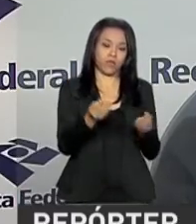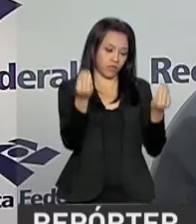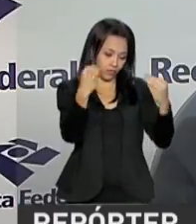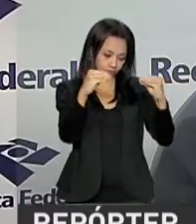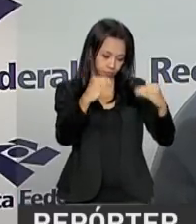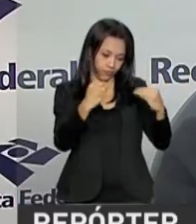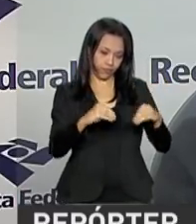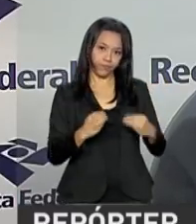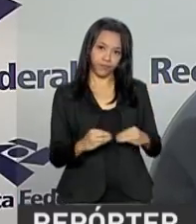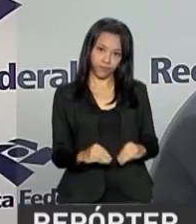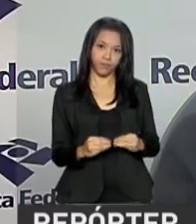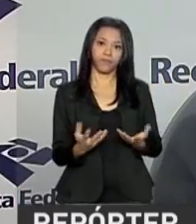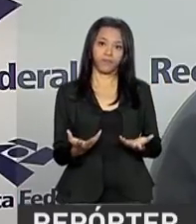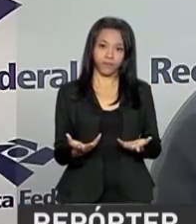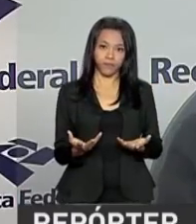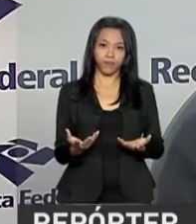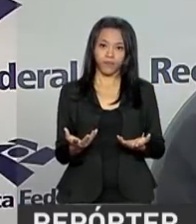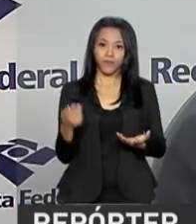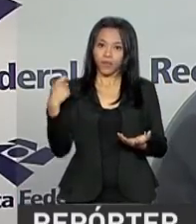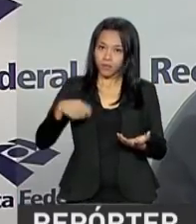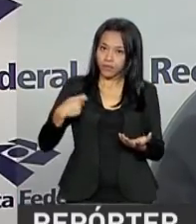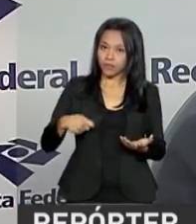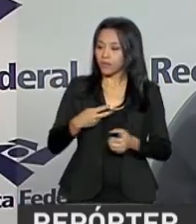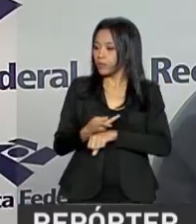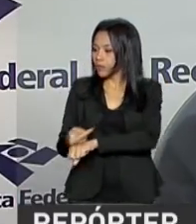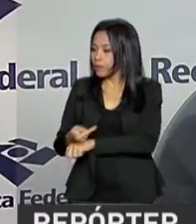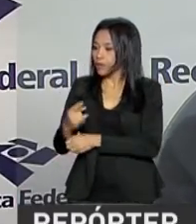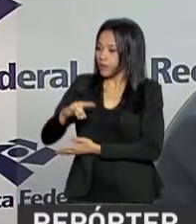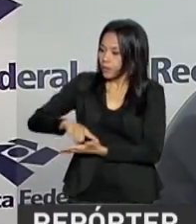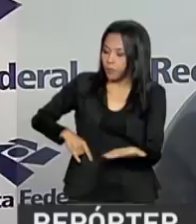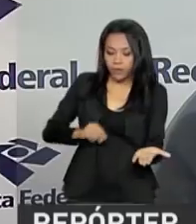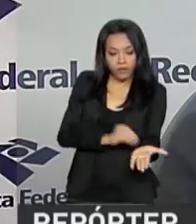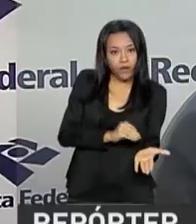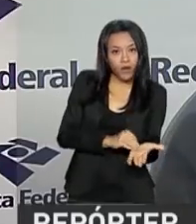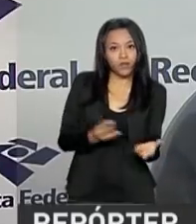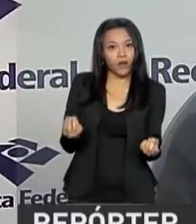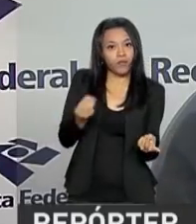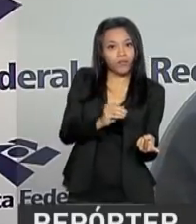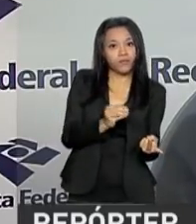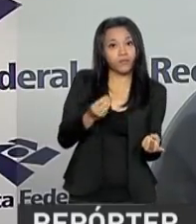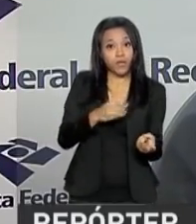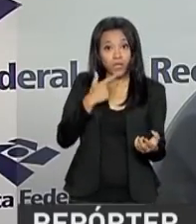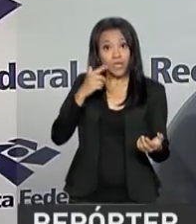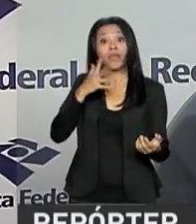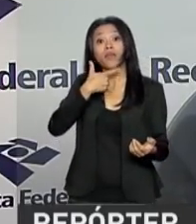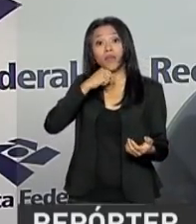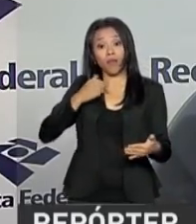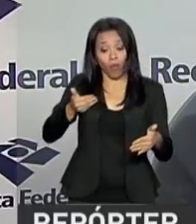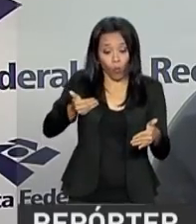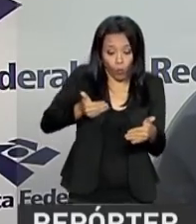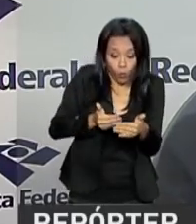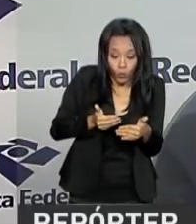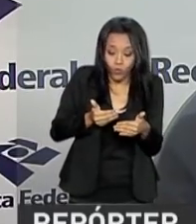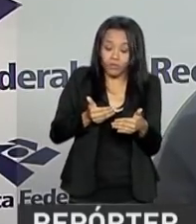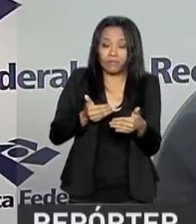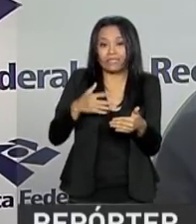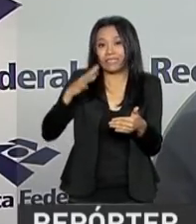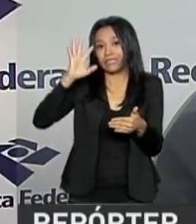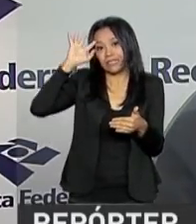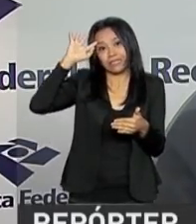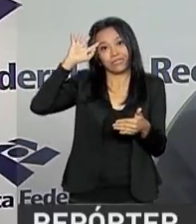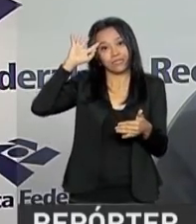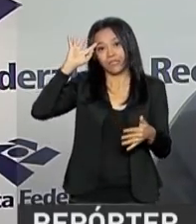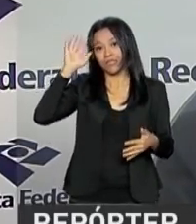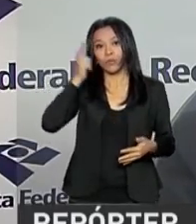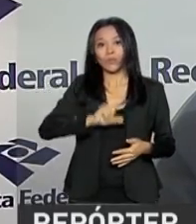declaração inclusive tem que encontrar o começo que lhe faltam e quem deixa para a última hora às vezes não consegue